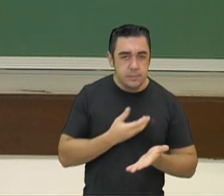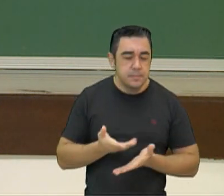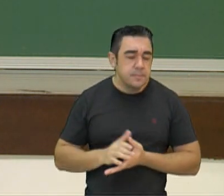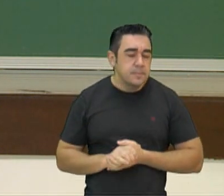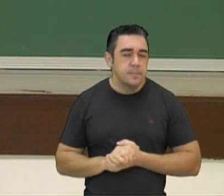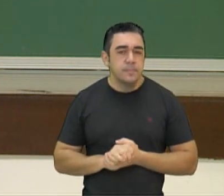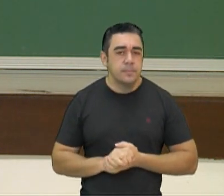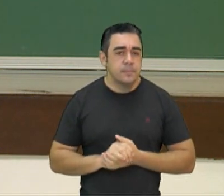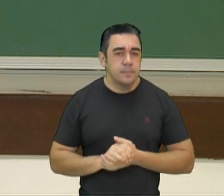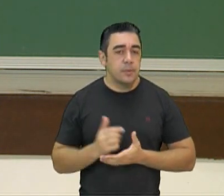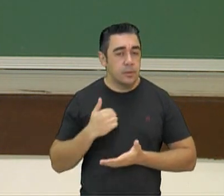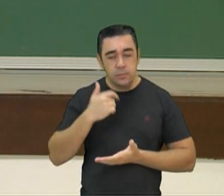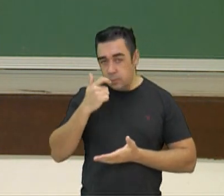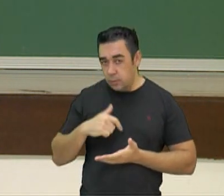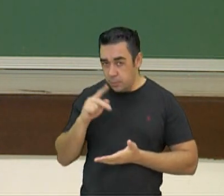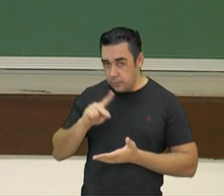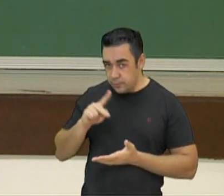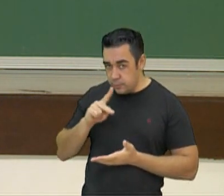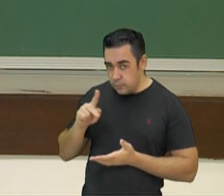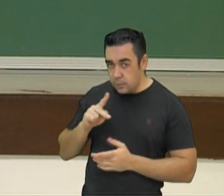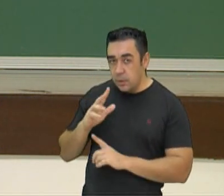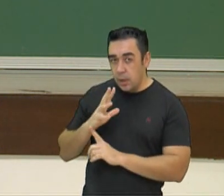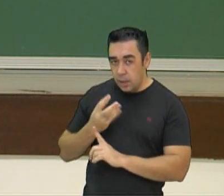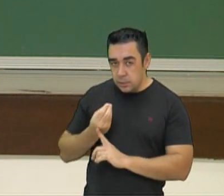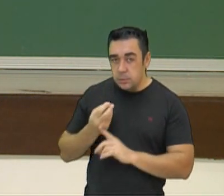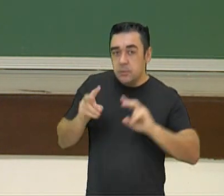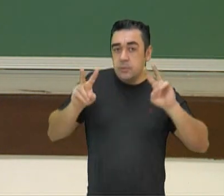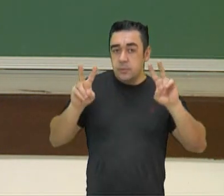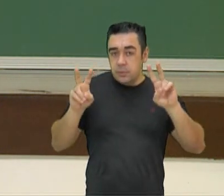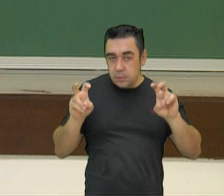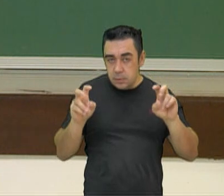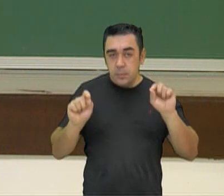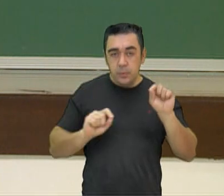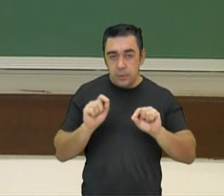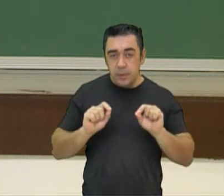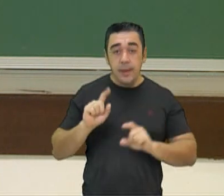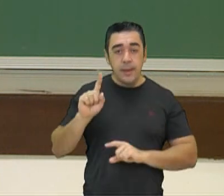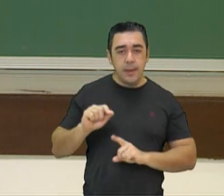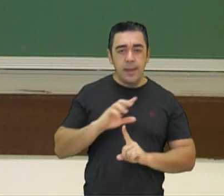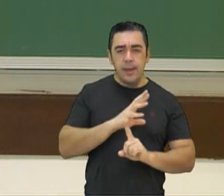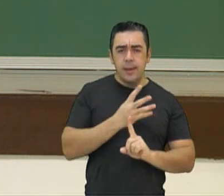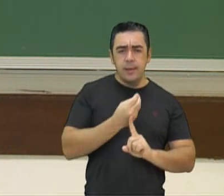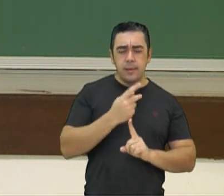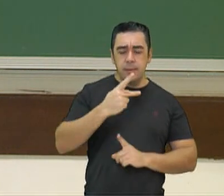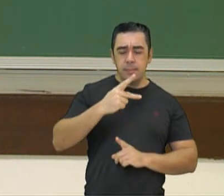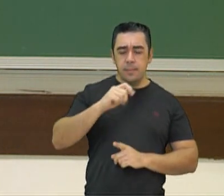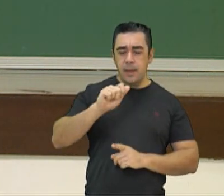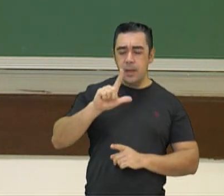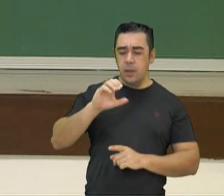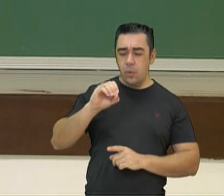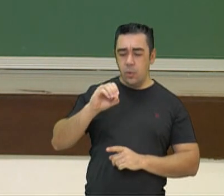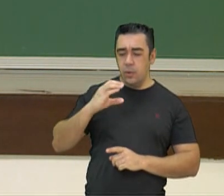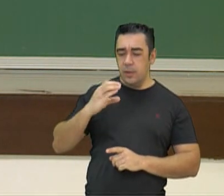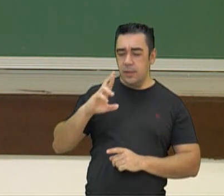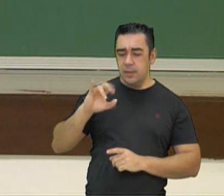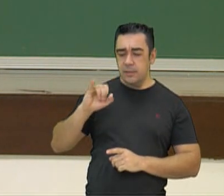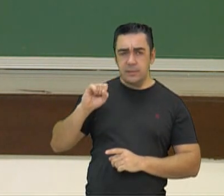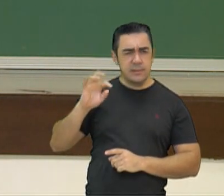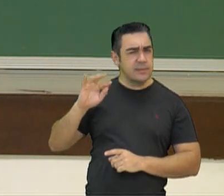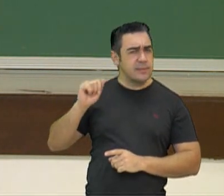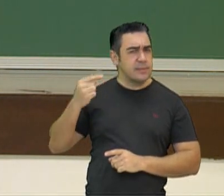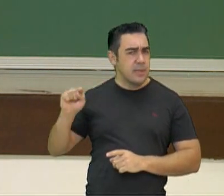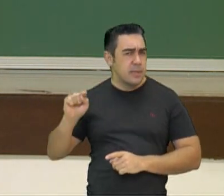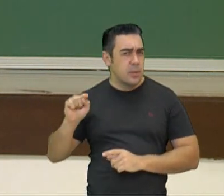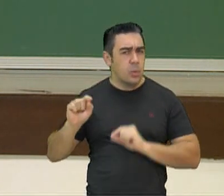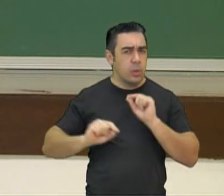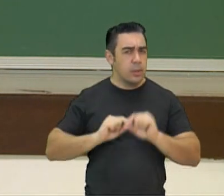Como professora de arte, eu trouxe como tema de hoje a arte paleocristã. Meu lugar de